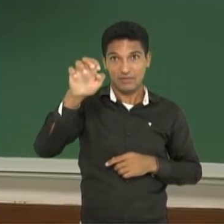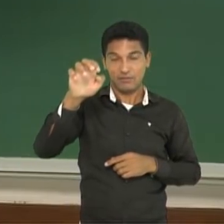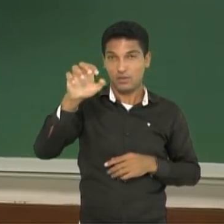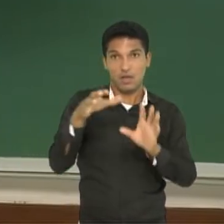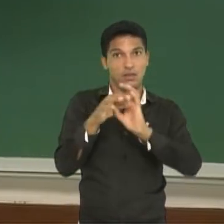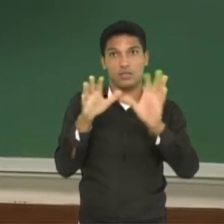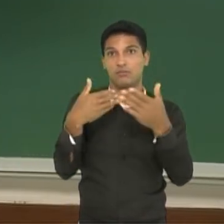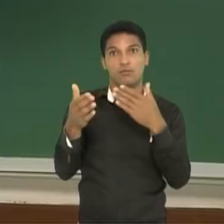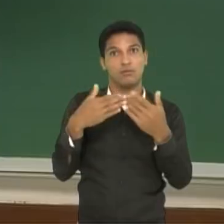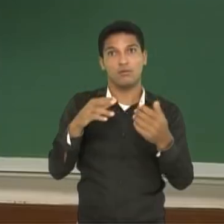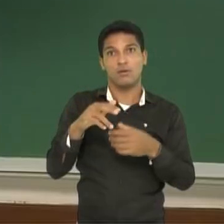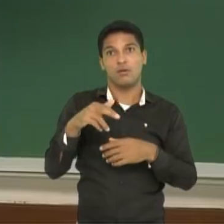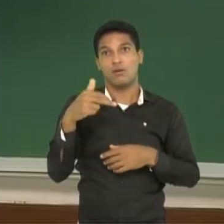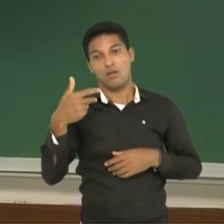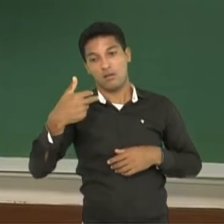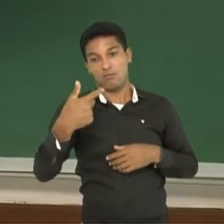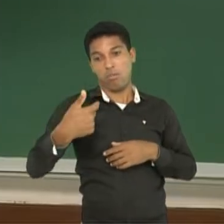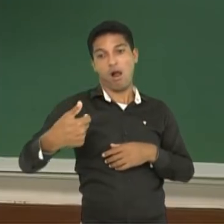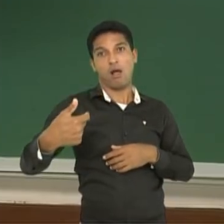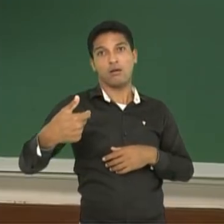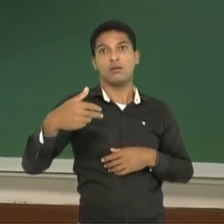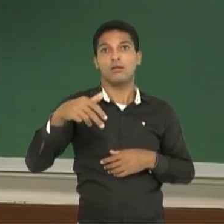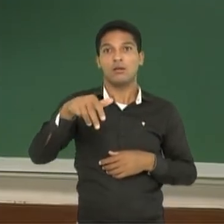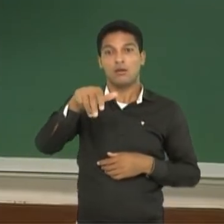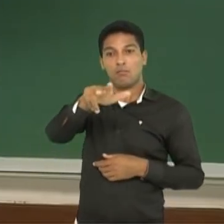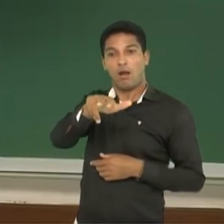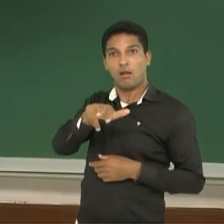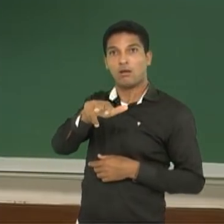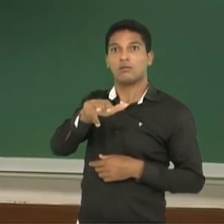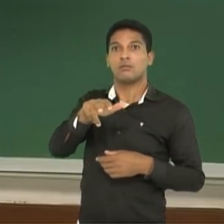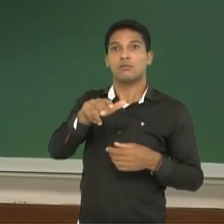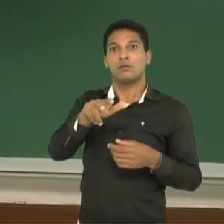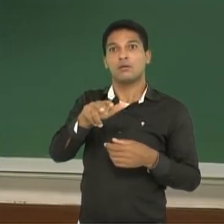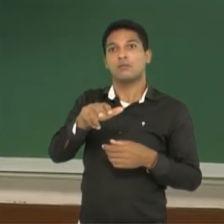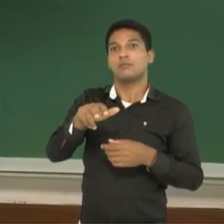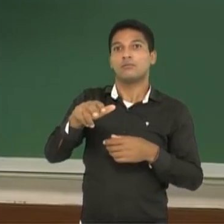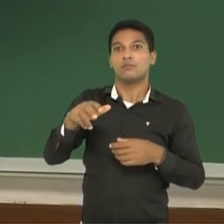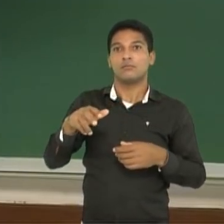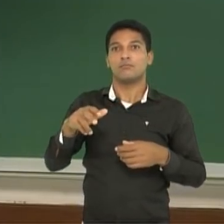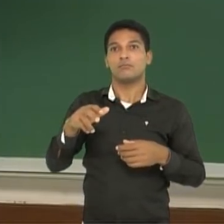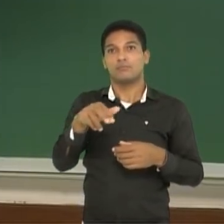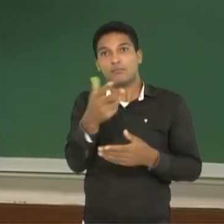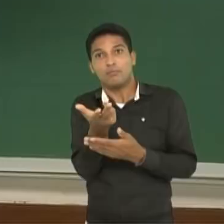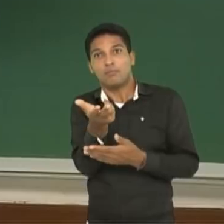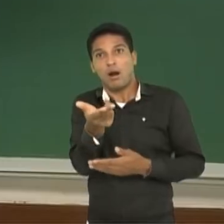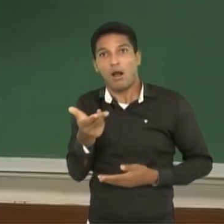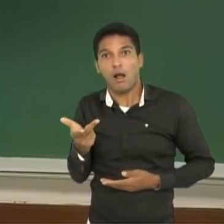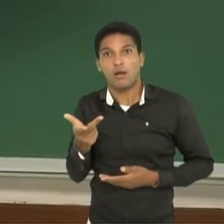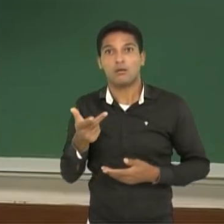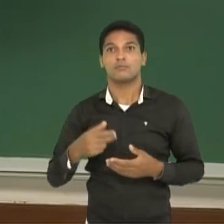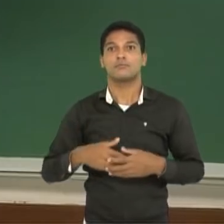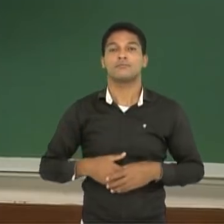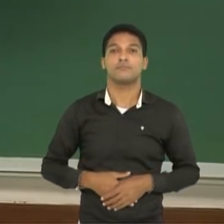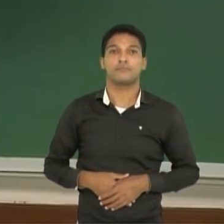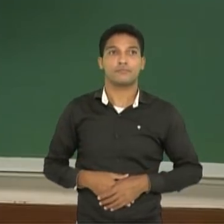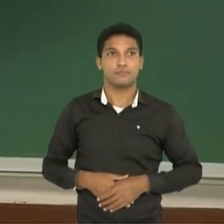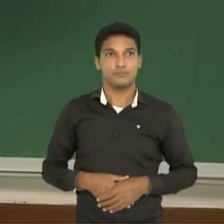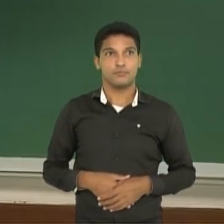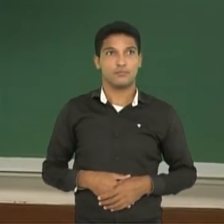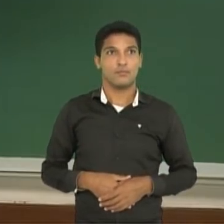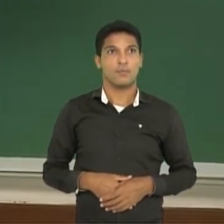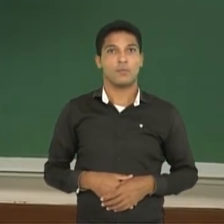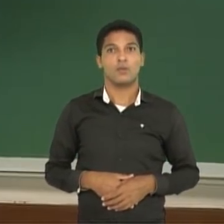prova. Então, existem daí na natação diversas distâncias e também diversos estilos de